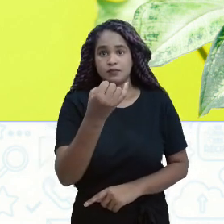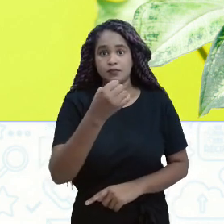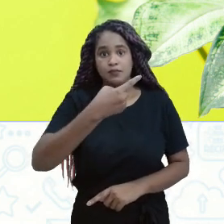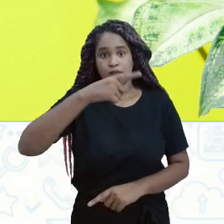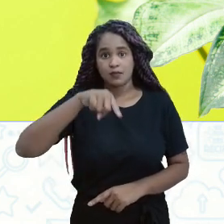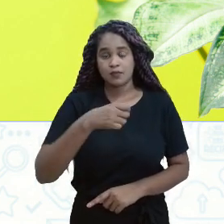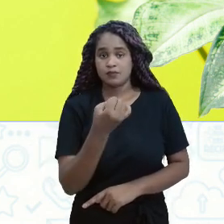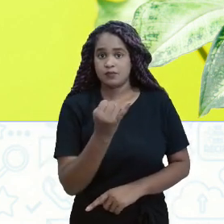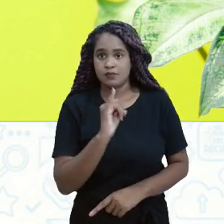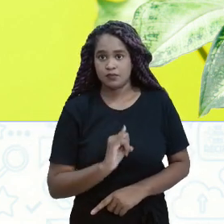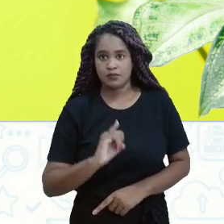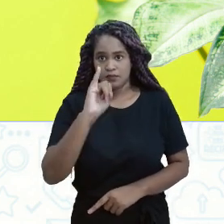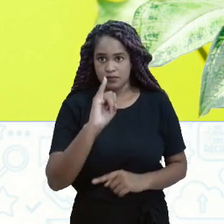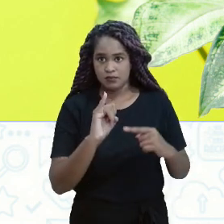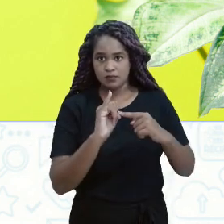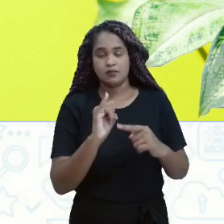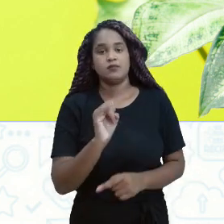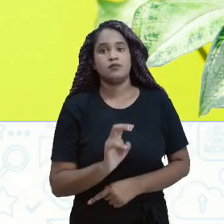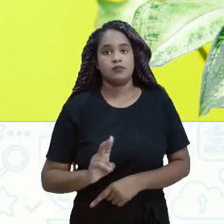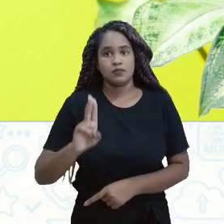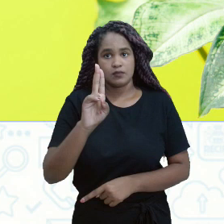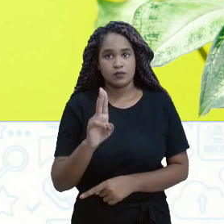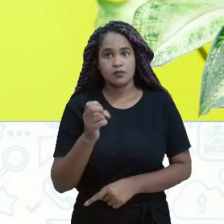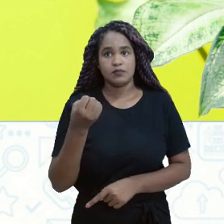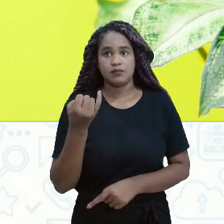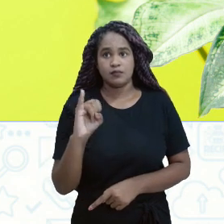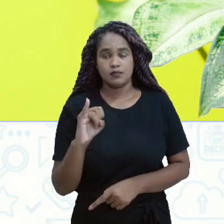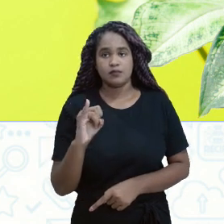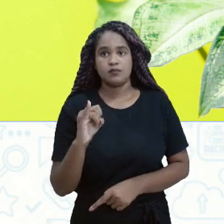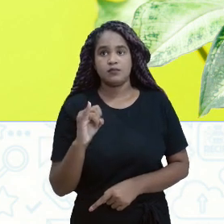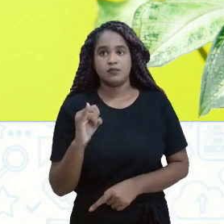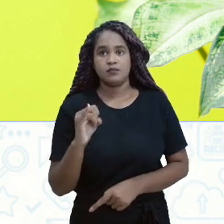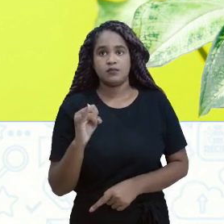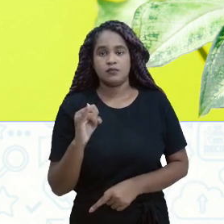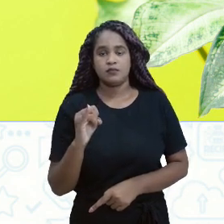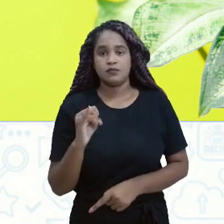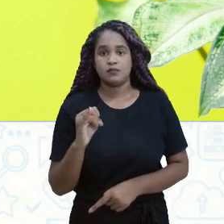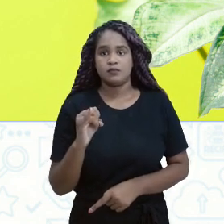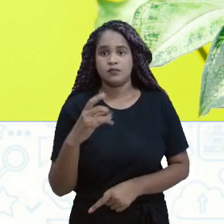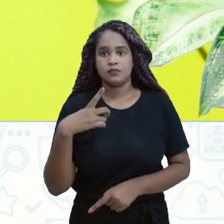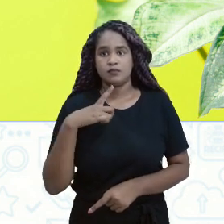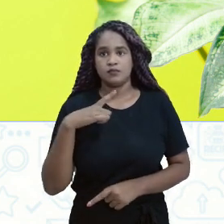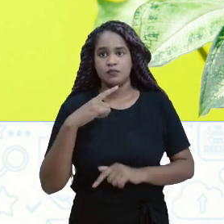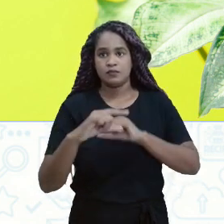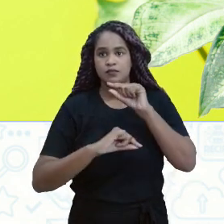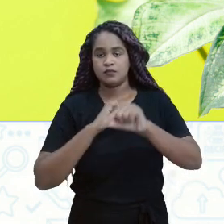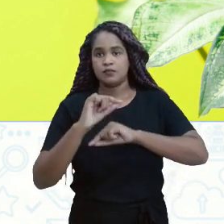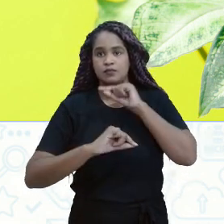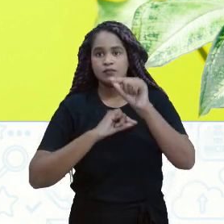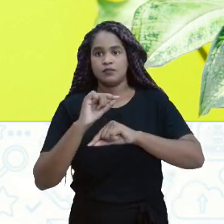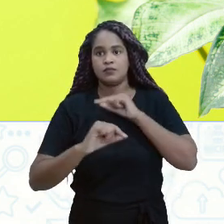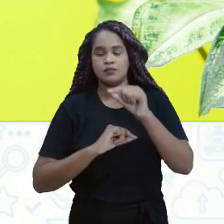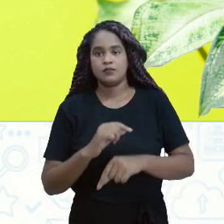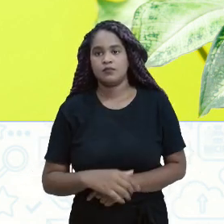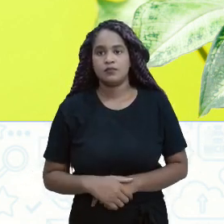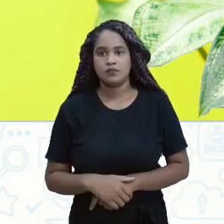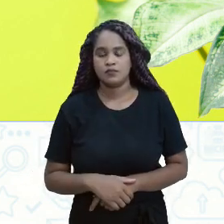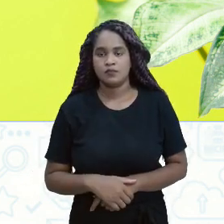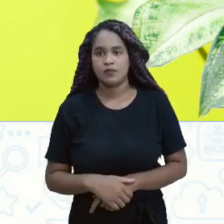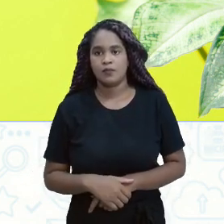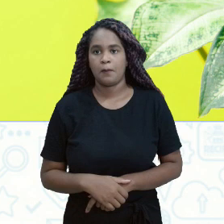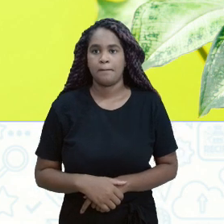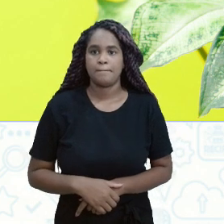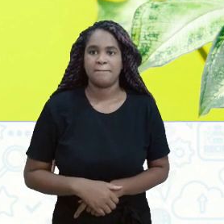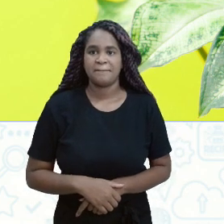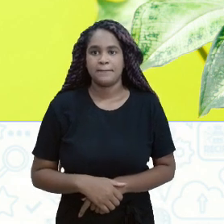vogal I e na vogal U, quando aparecem após ditongos. Vogal I e U sem